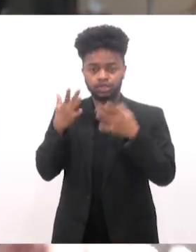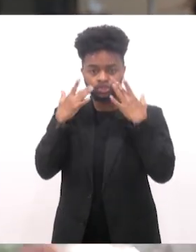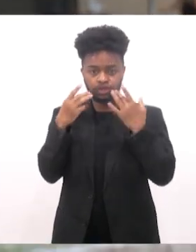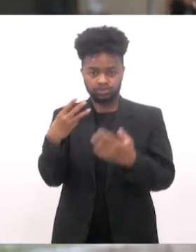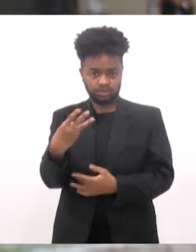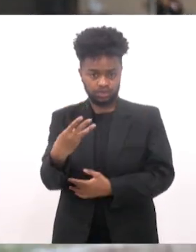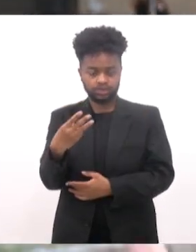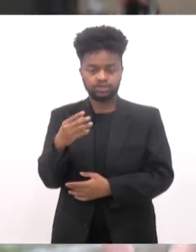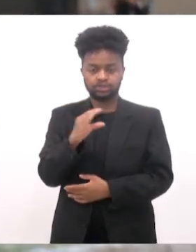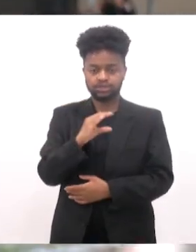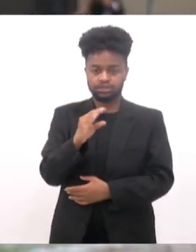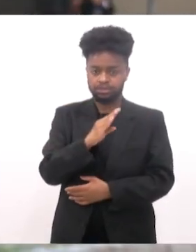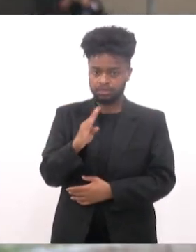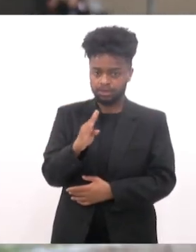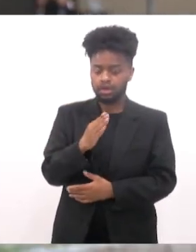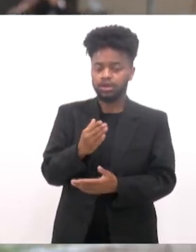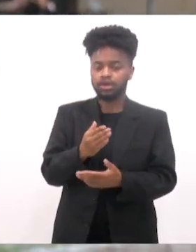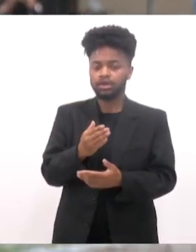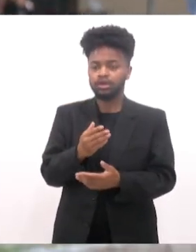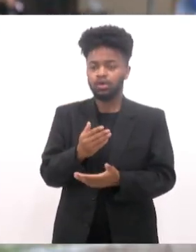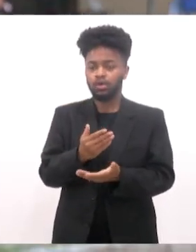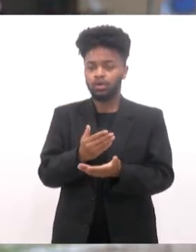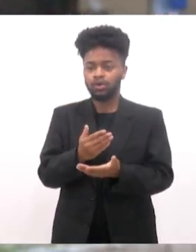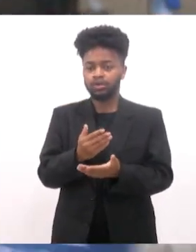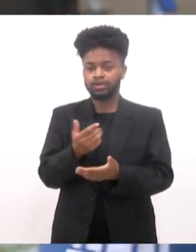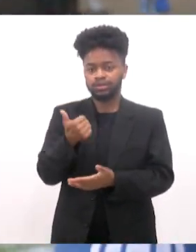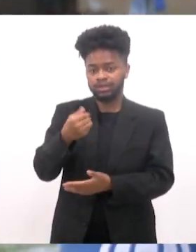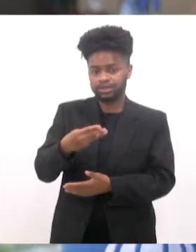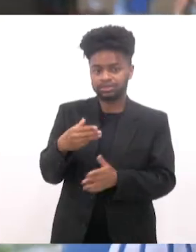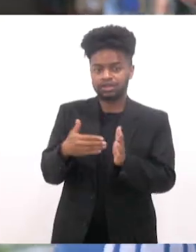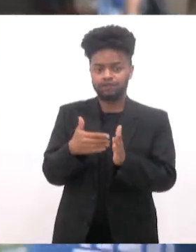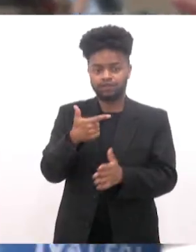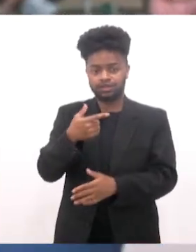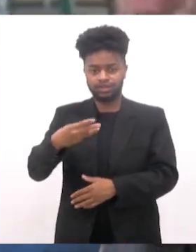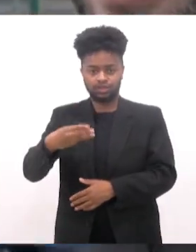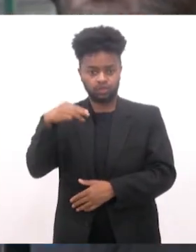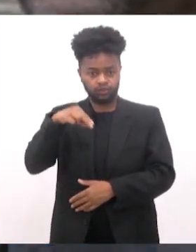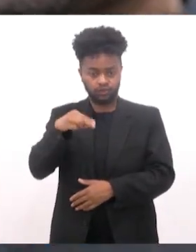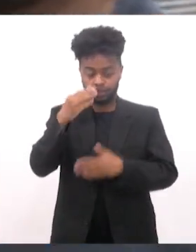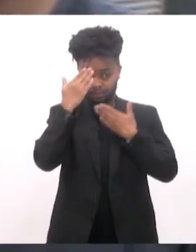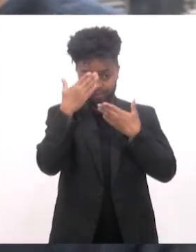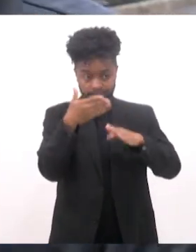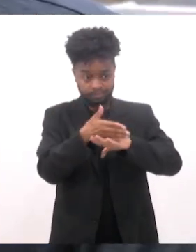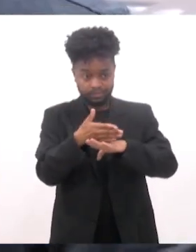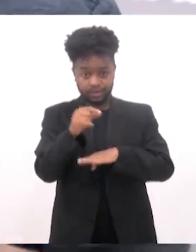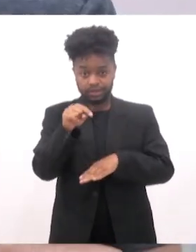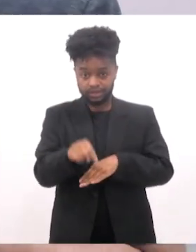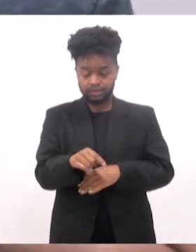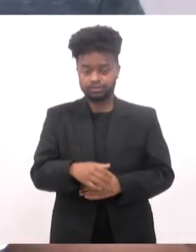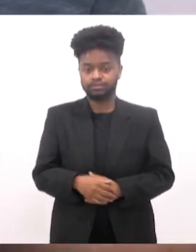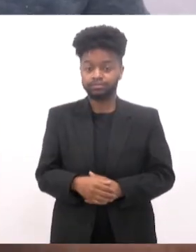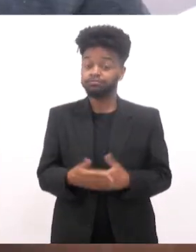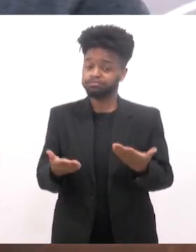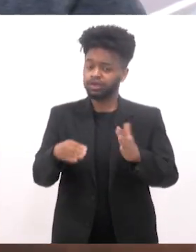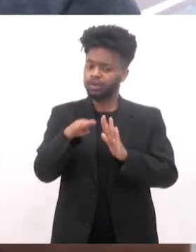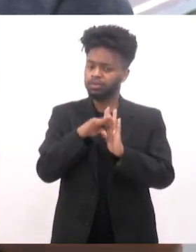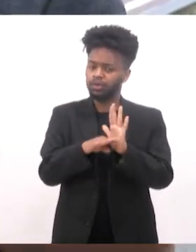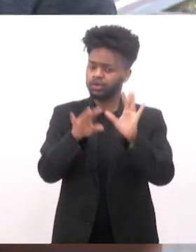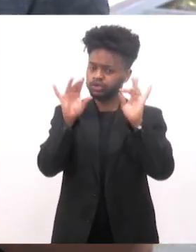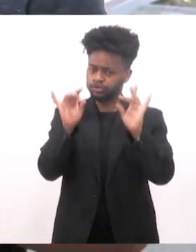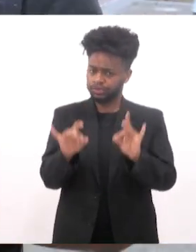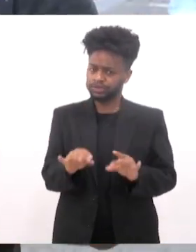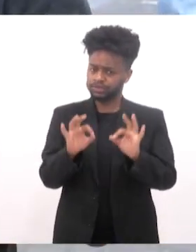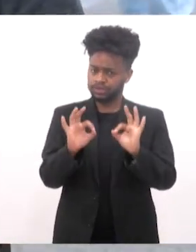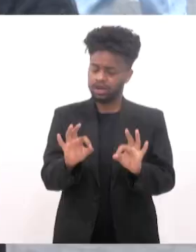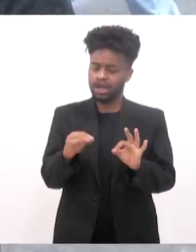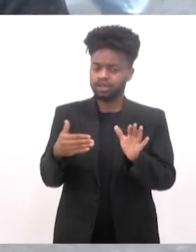CCBB, diariamente de 13 a 23 de novembro. Felipe, muito obrigado pela sua participação. Vicente, programação mais do que especial, né,